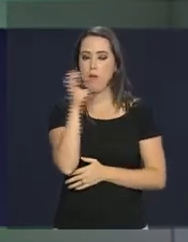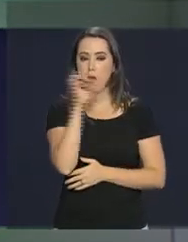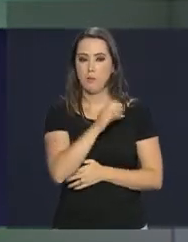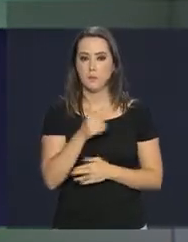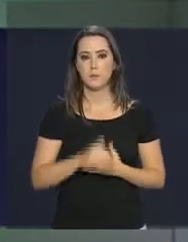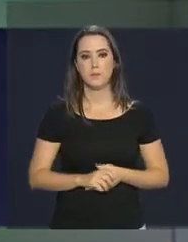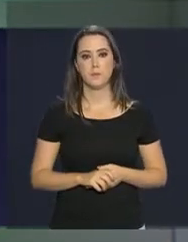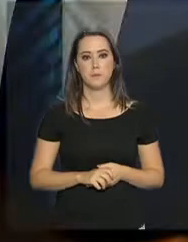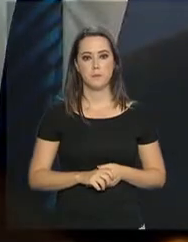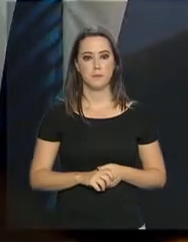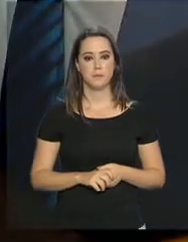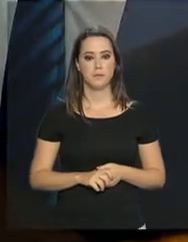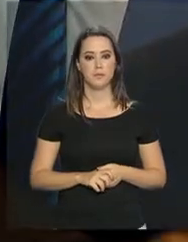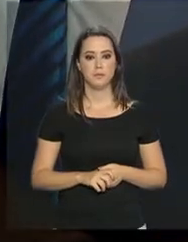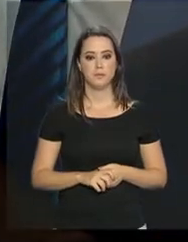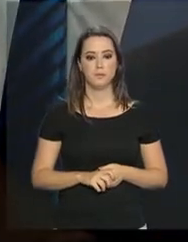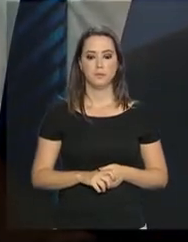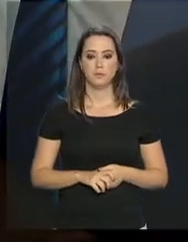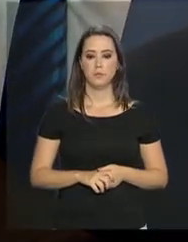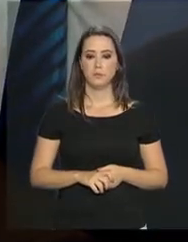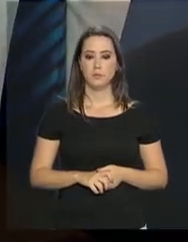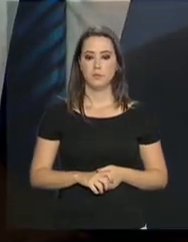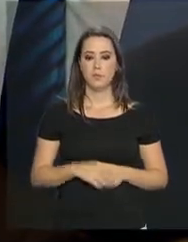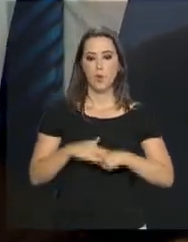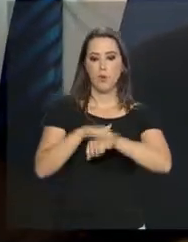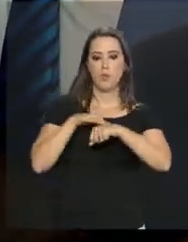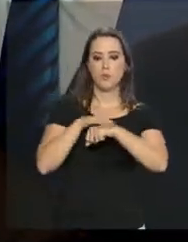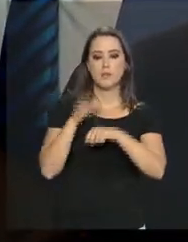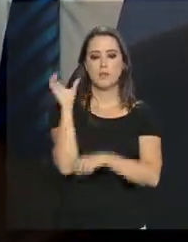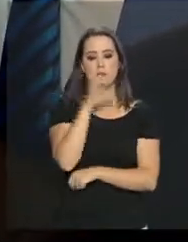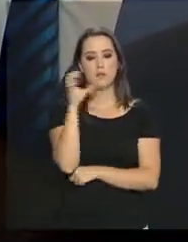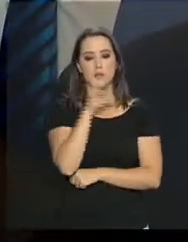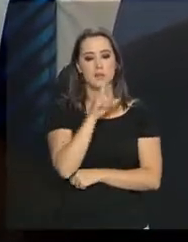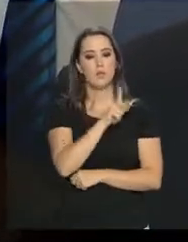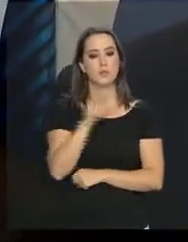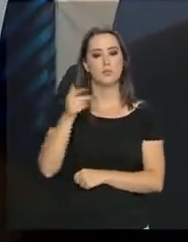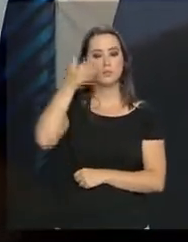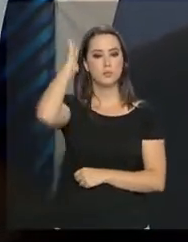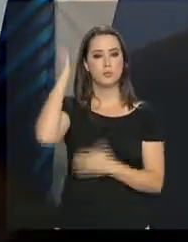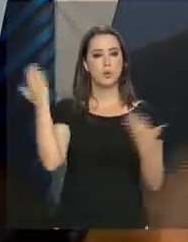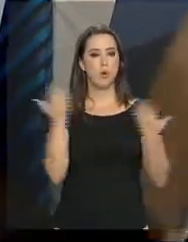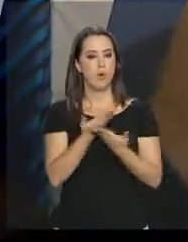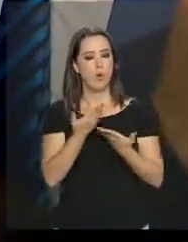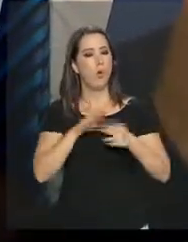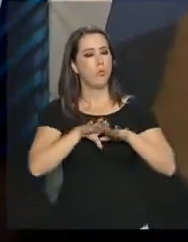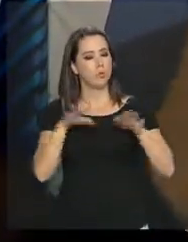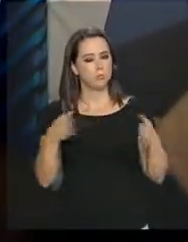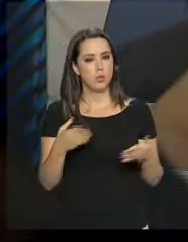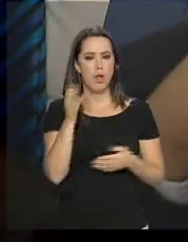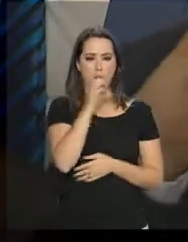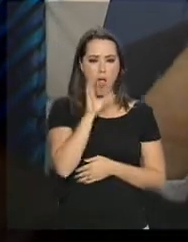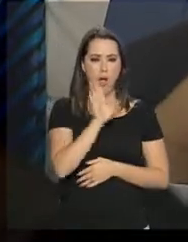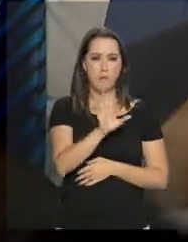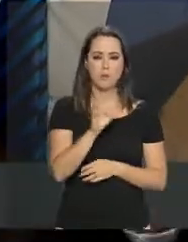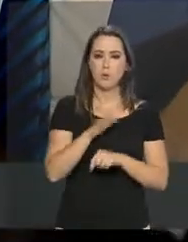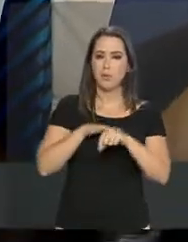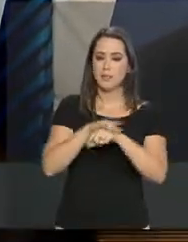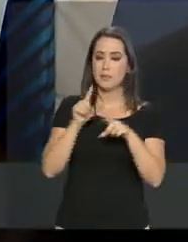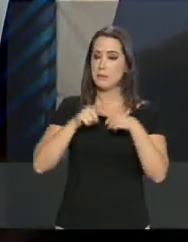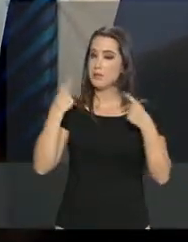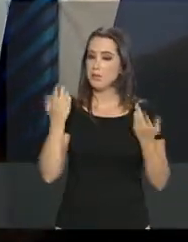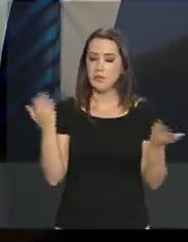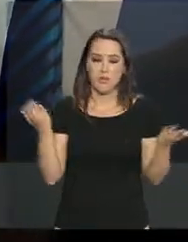possível conversei rapidamente com o presidente temer hoje na mesma manhã vou conversar com ele o que a gente puder